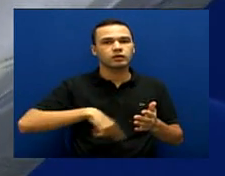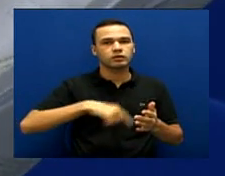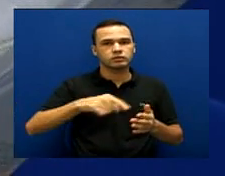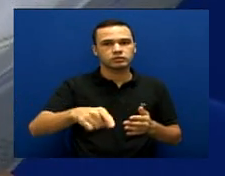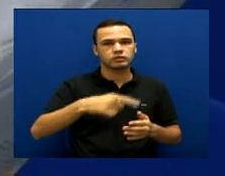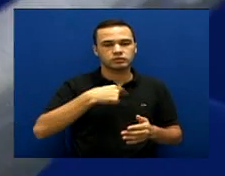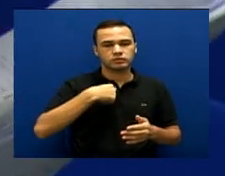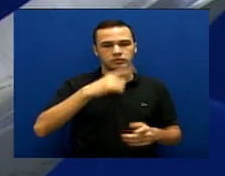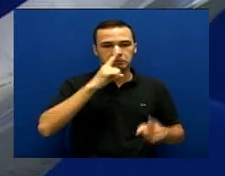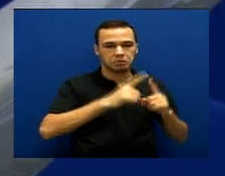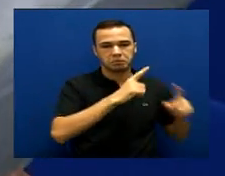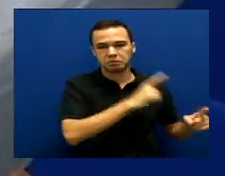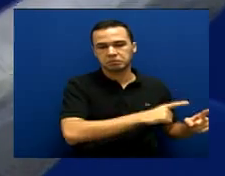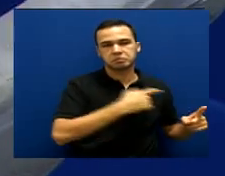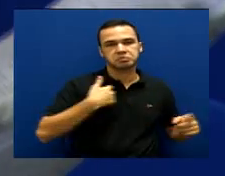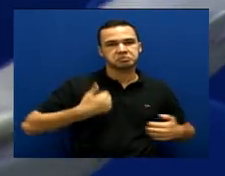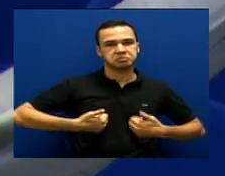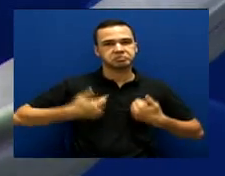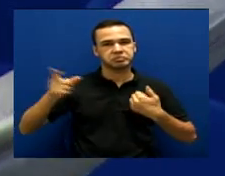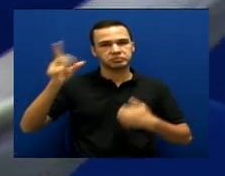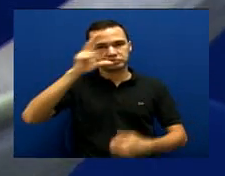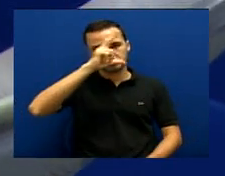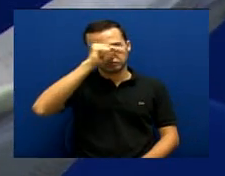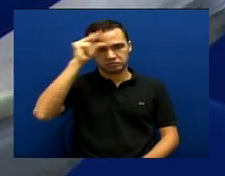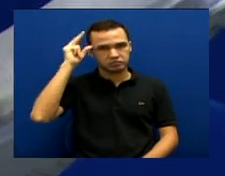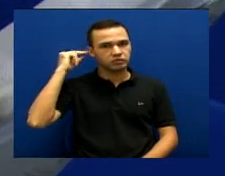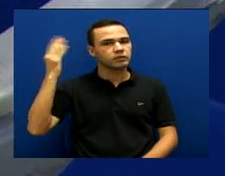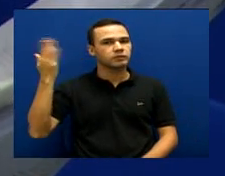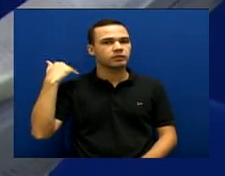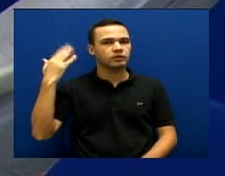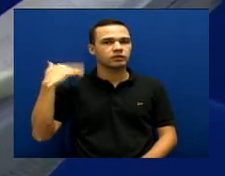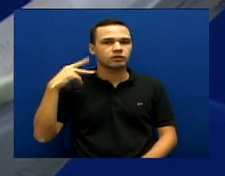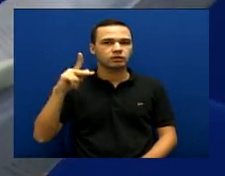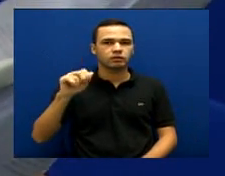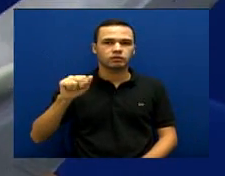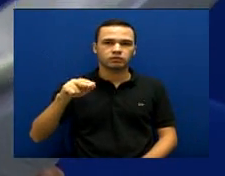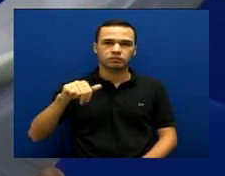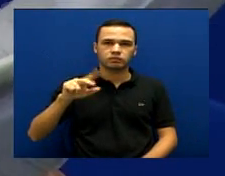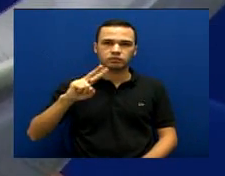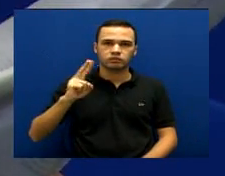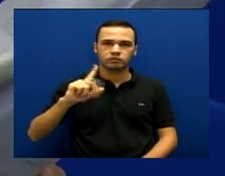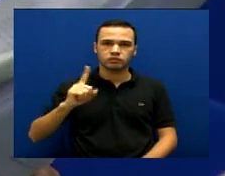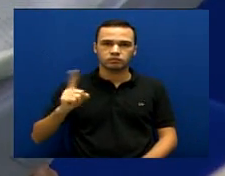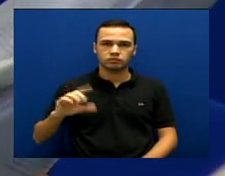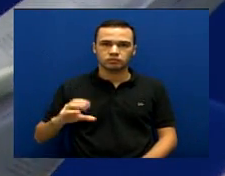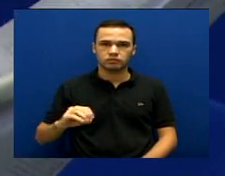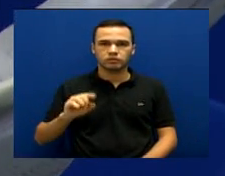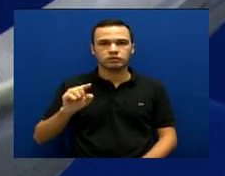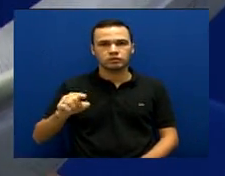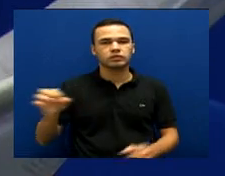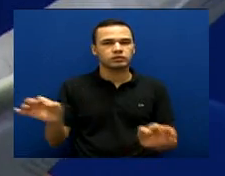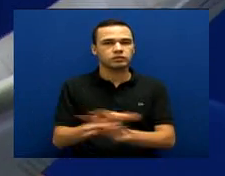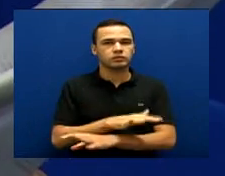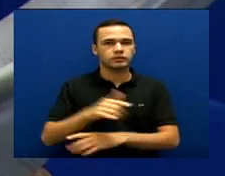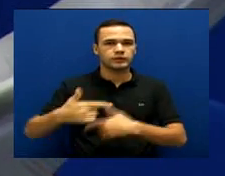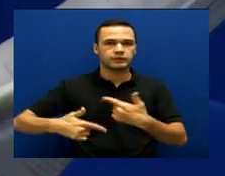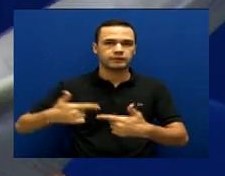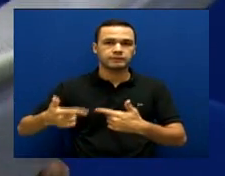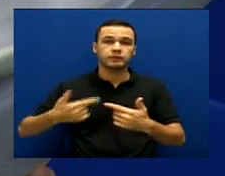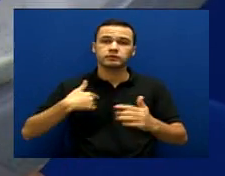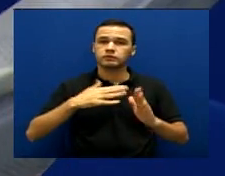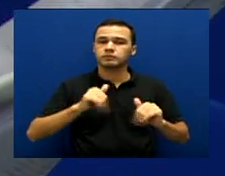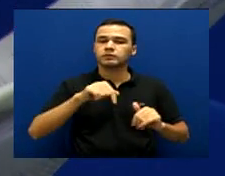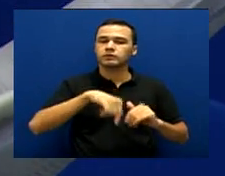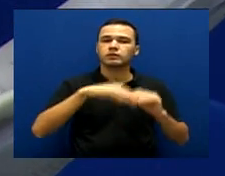poder regulamentar do prefeito anterior quando encerrou a requisição sem ter pedido